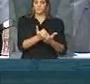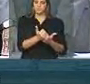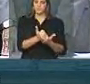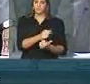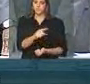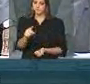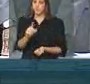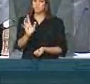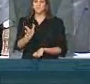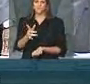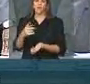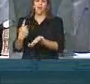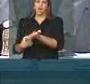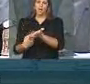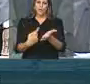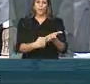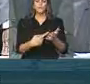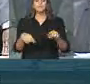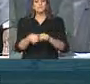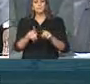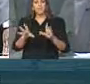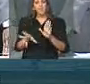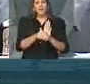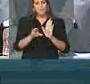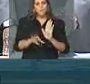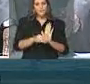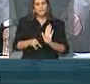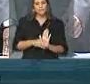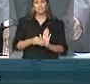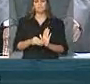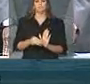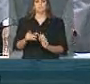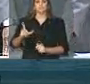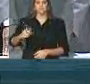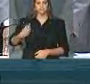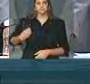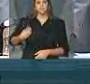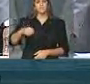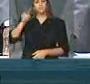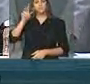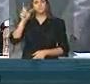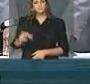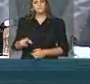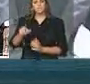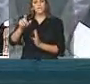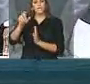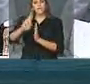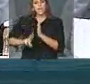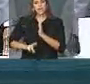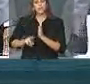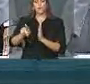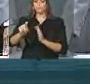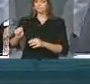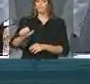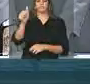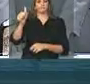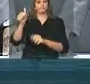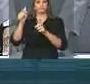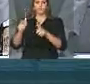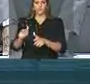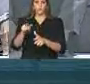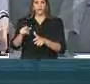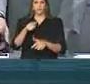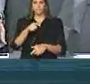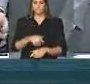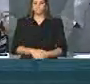acordo e das emendas nos termos do parecer do relator que tem preferência regimental